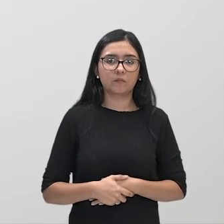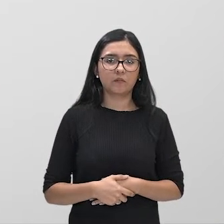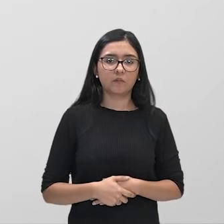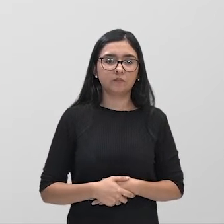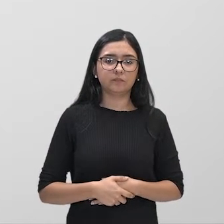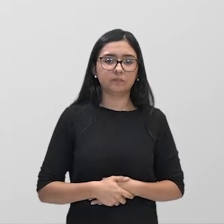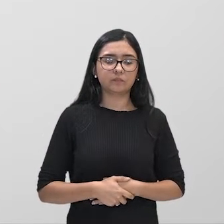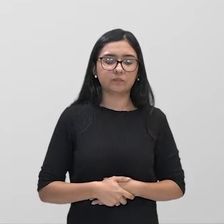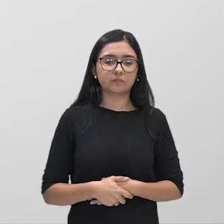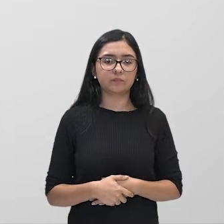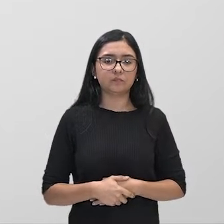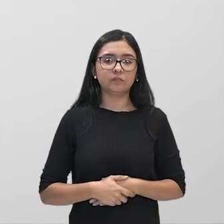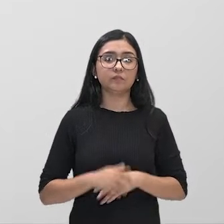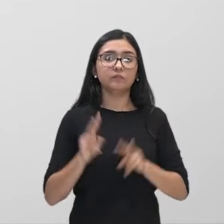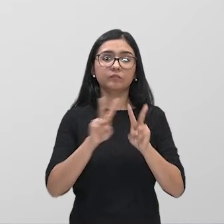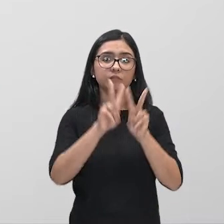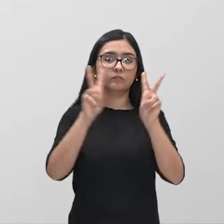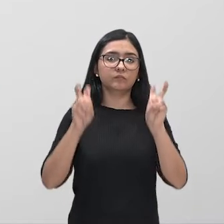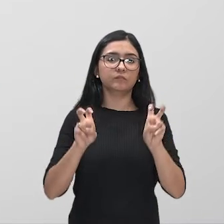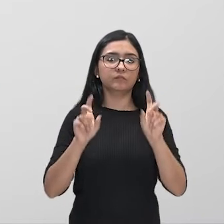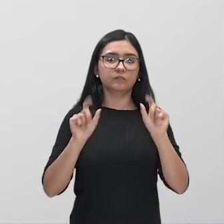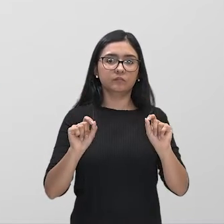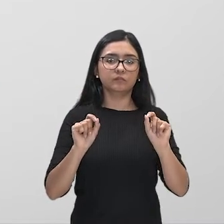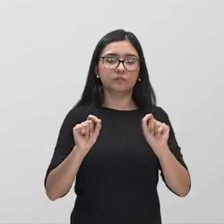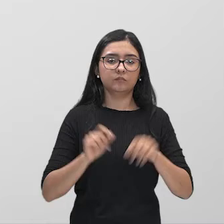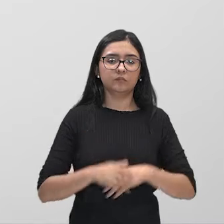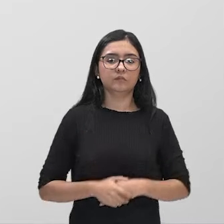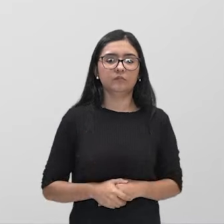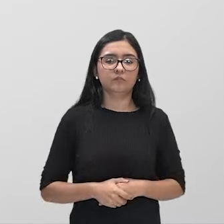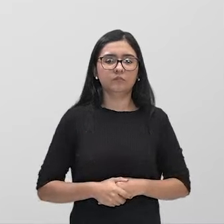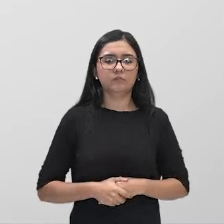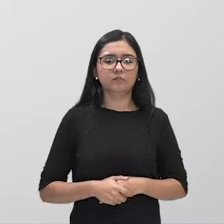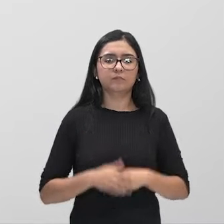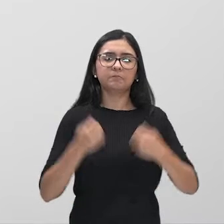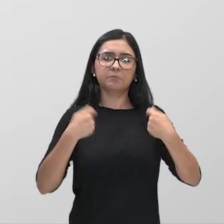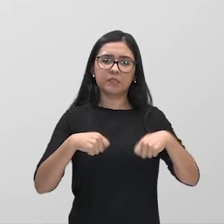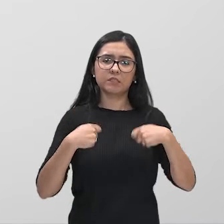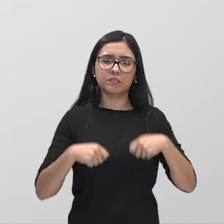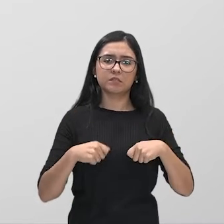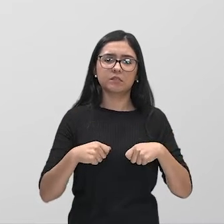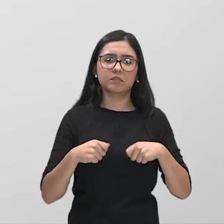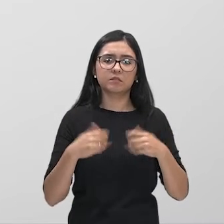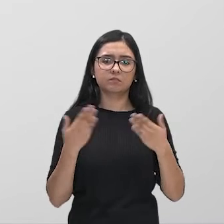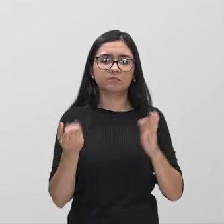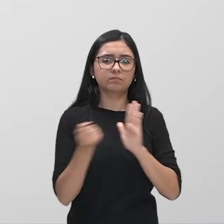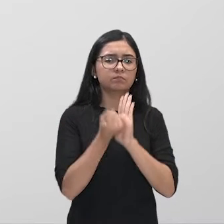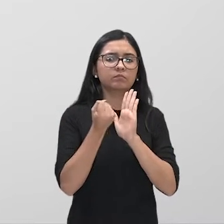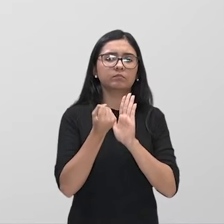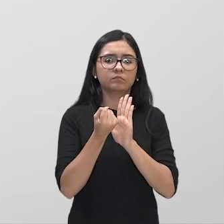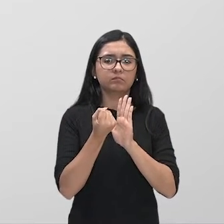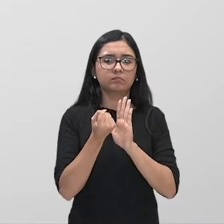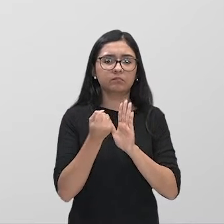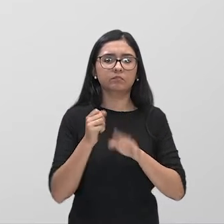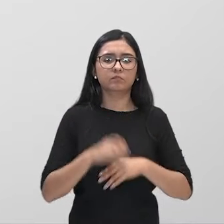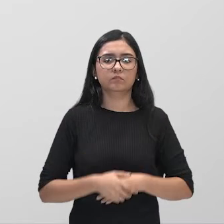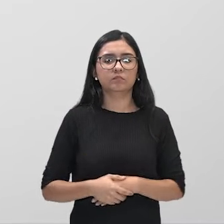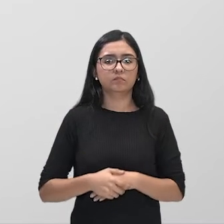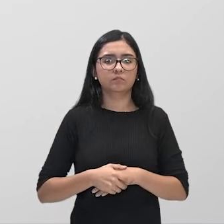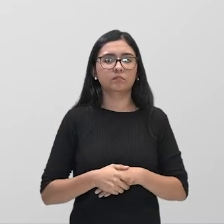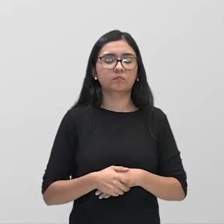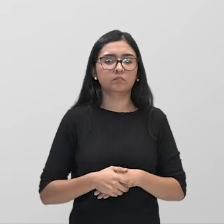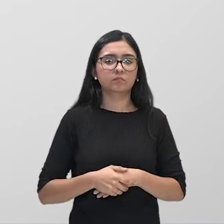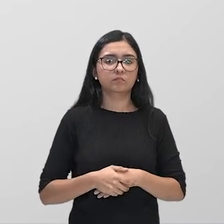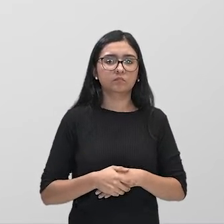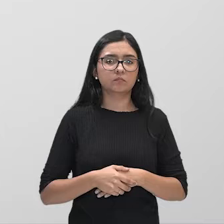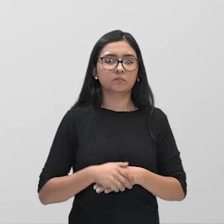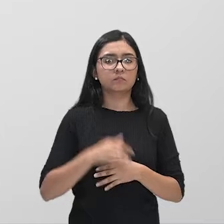Olha só, o título, ele deve ser bem chamativo, né? Combate às